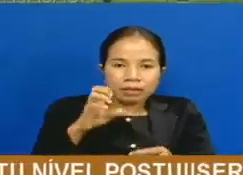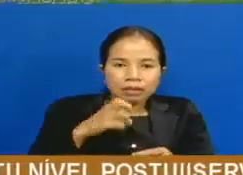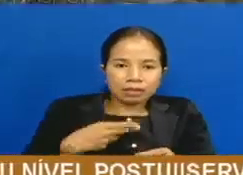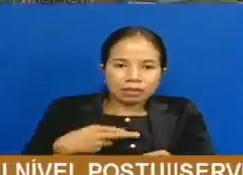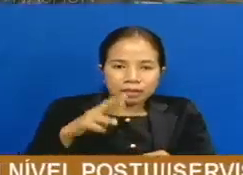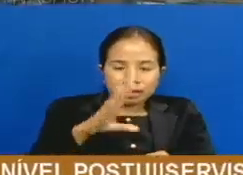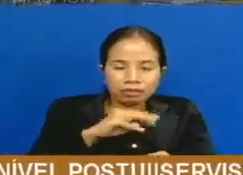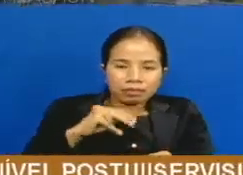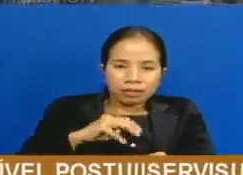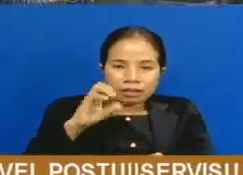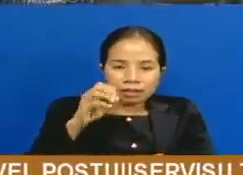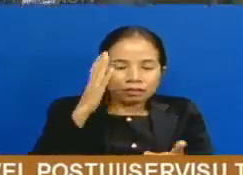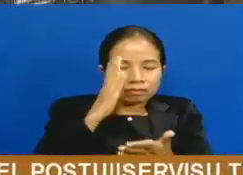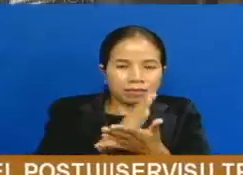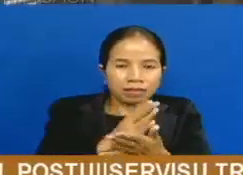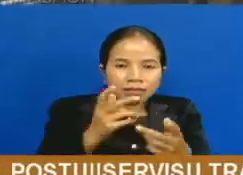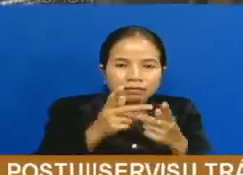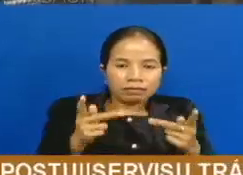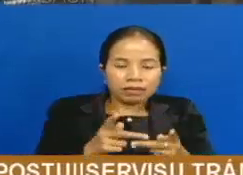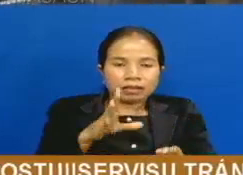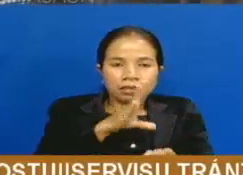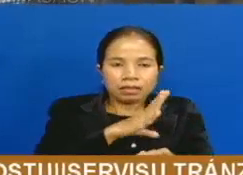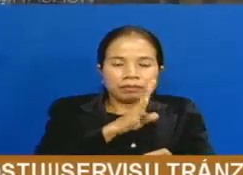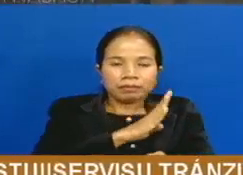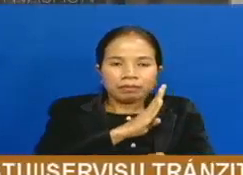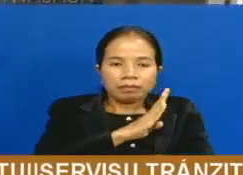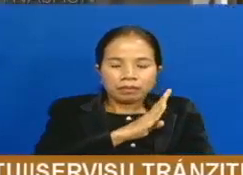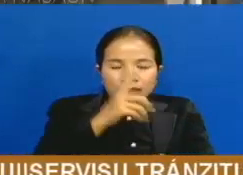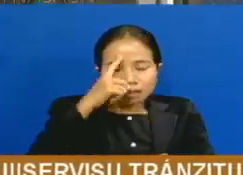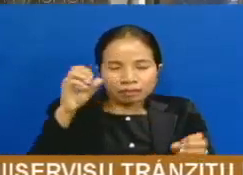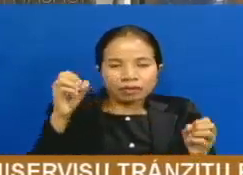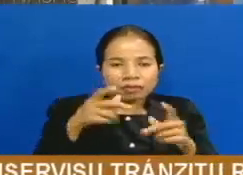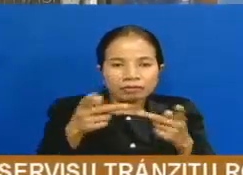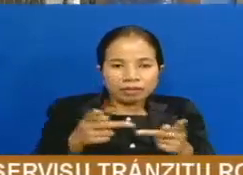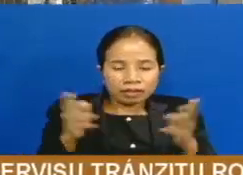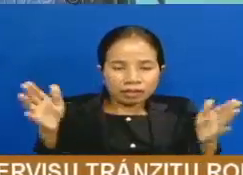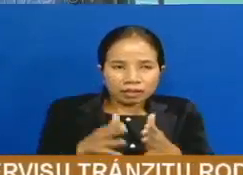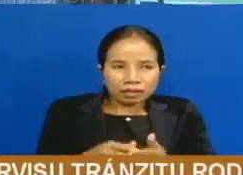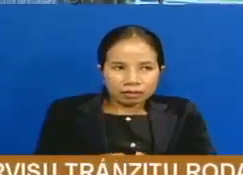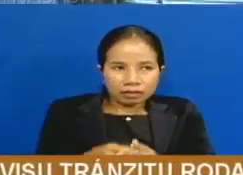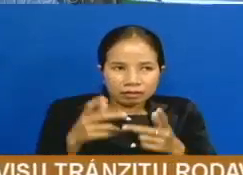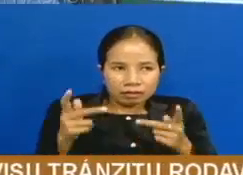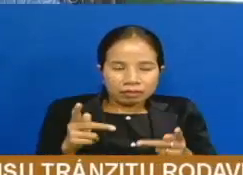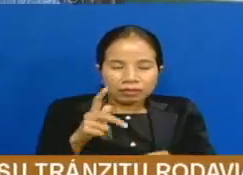no Metinaru, para hotu ihe terminal Becora, tamba ne fatin la suficiente. Terminal